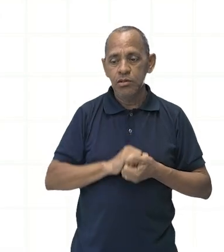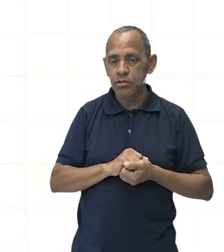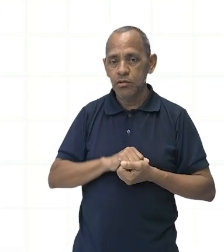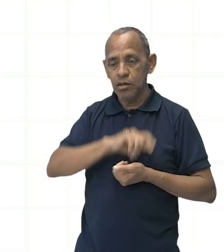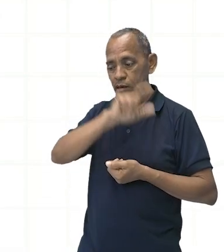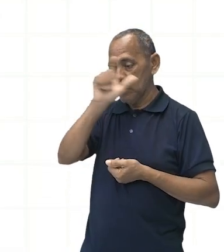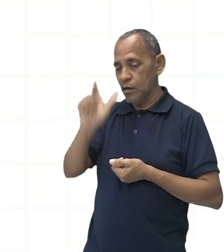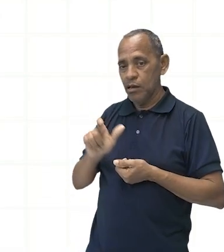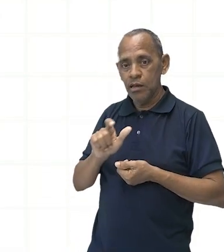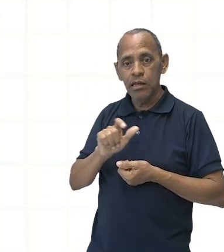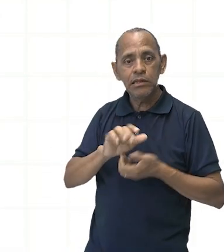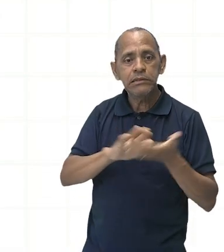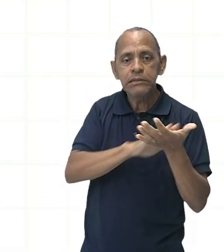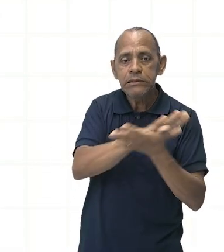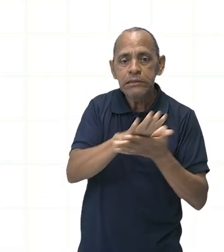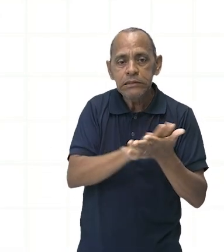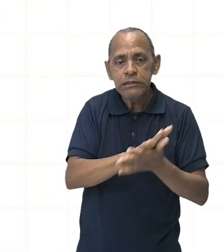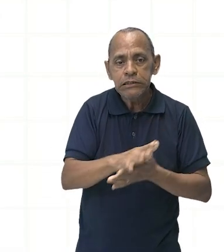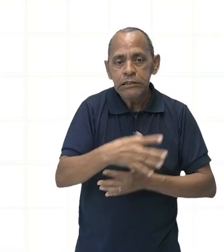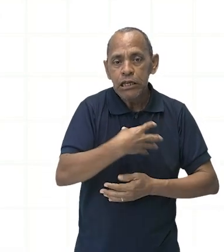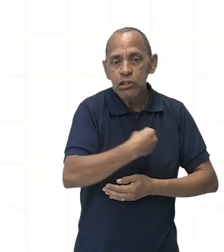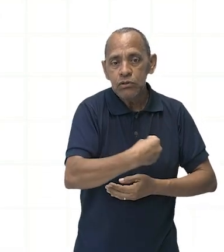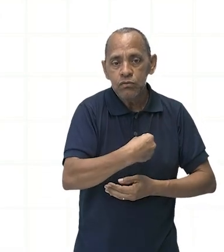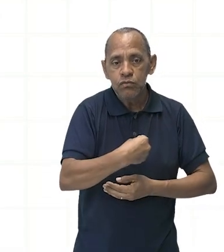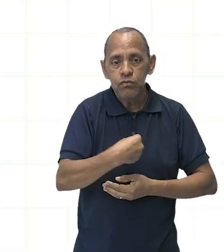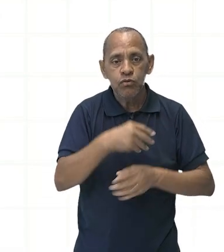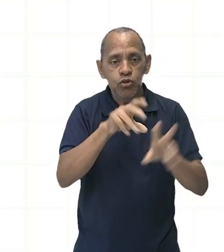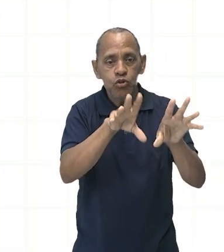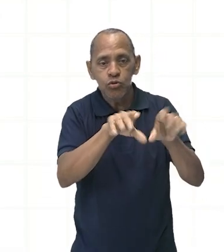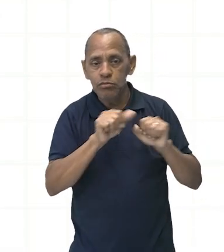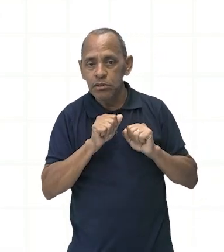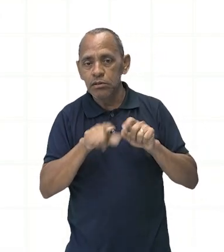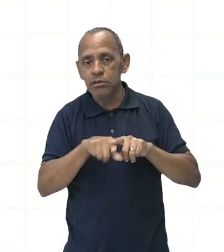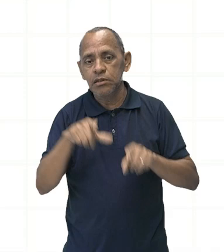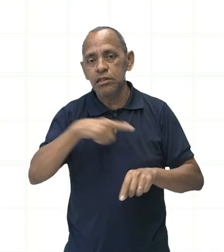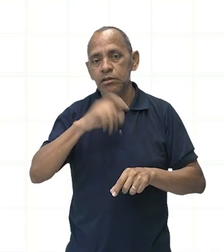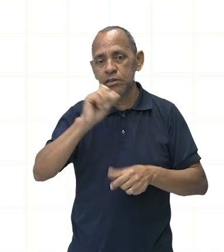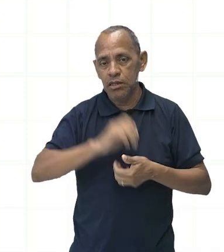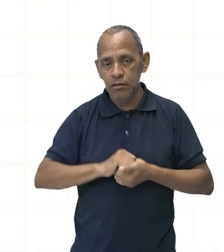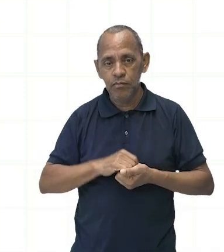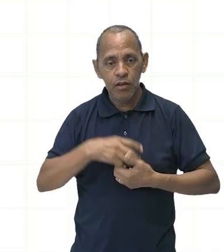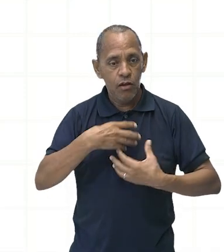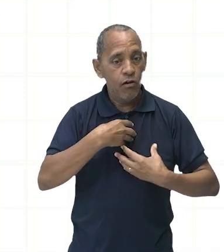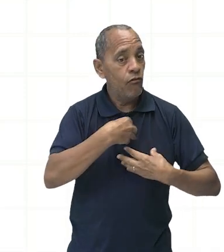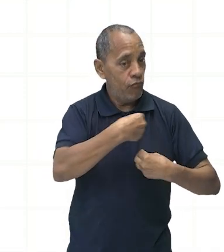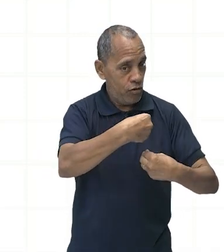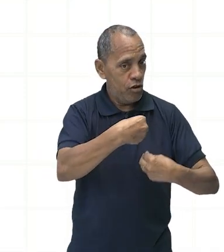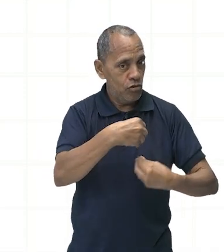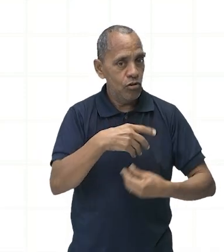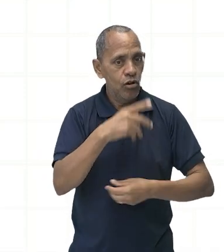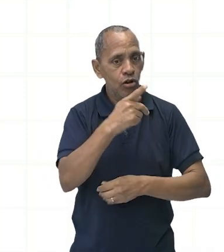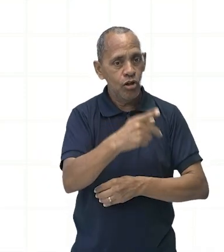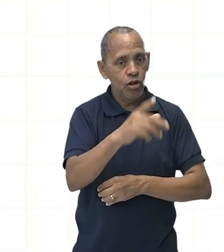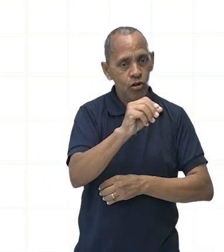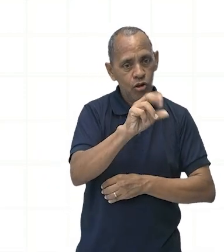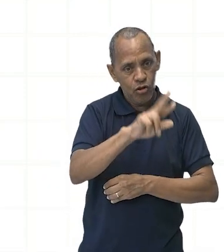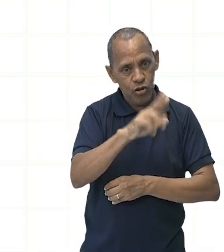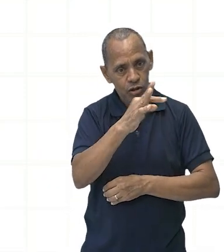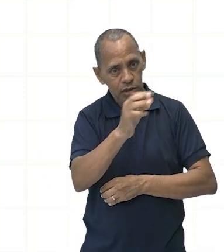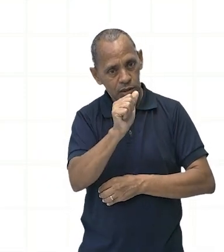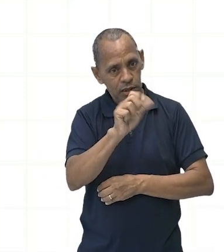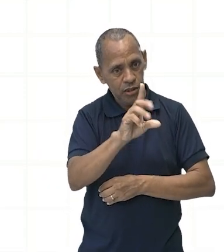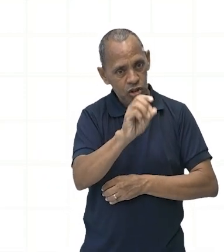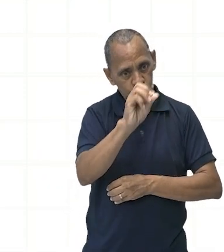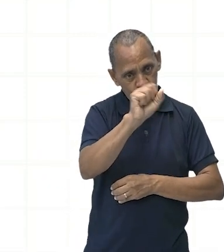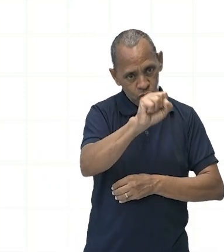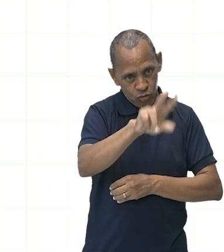sua vez, vejam só, nenhum dos filhos são afetados. Nós temos o quê? Filhos portadores. Temos,